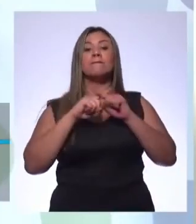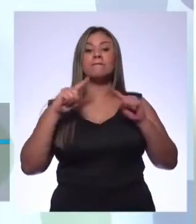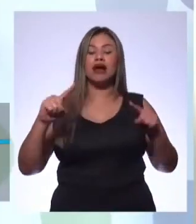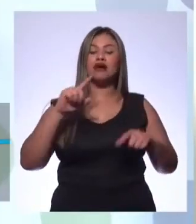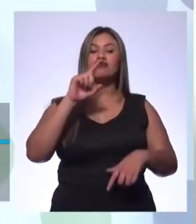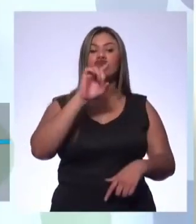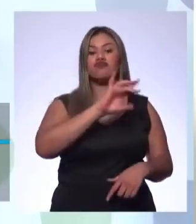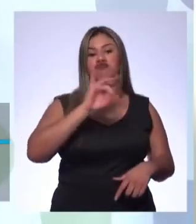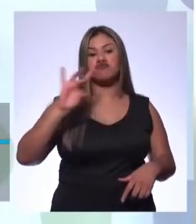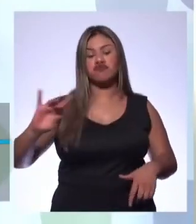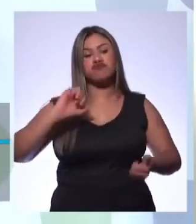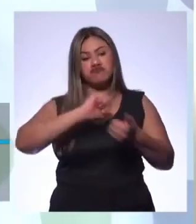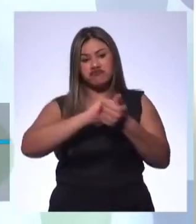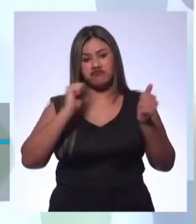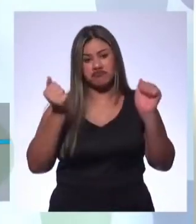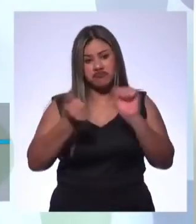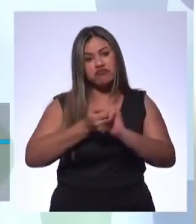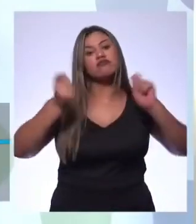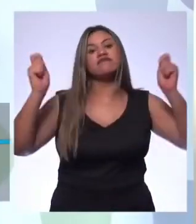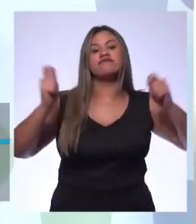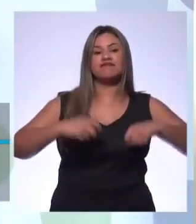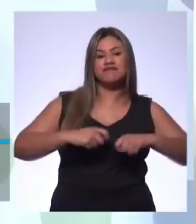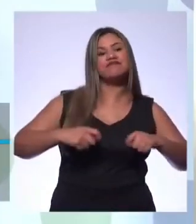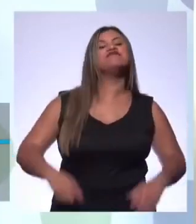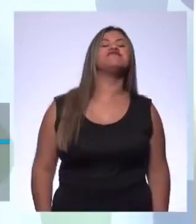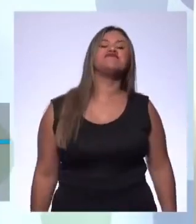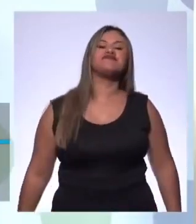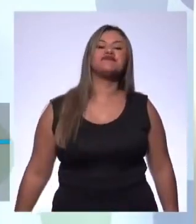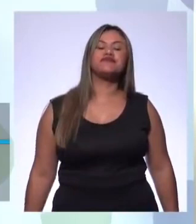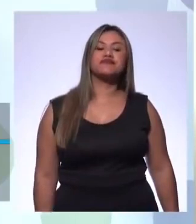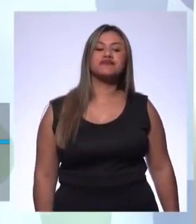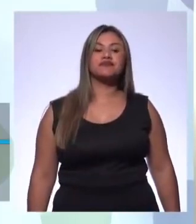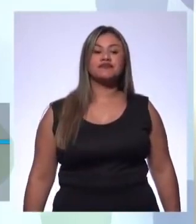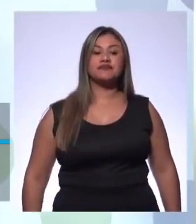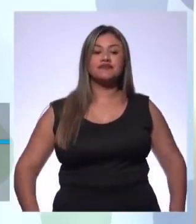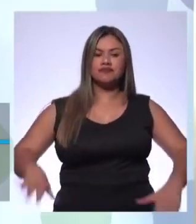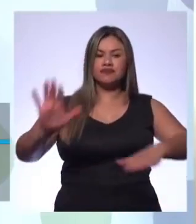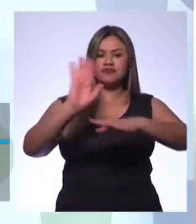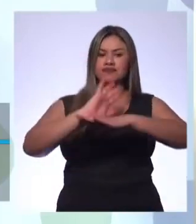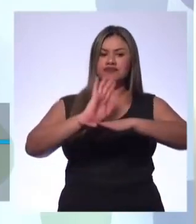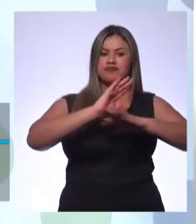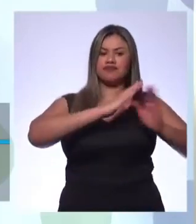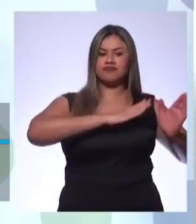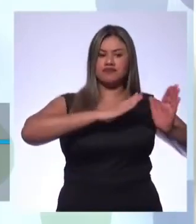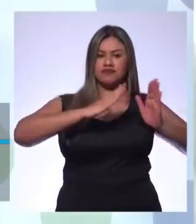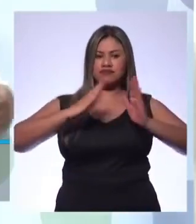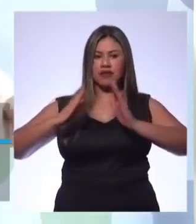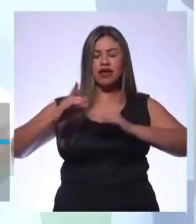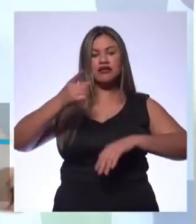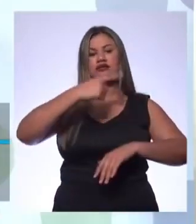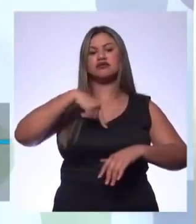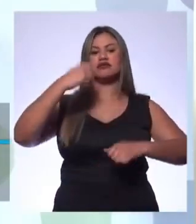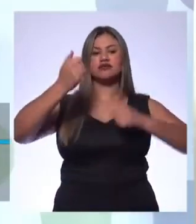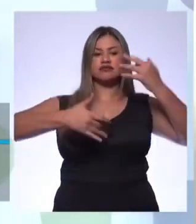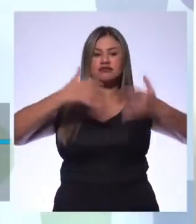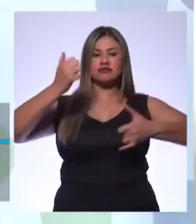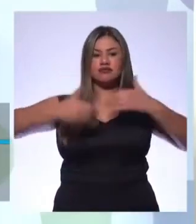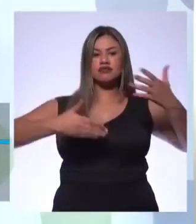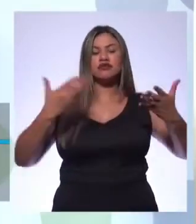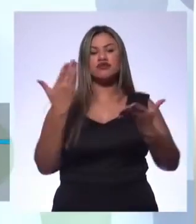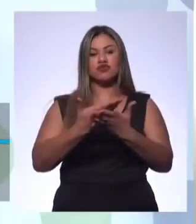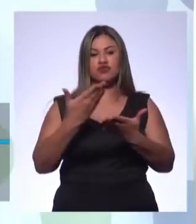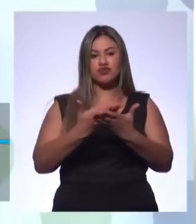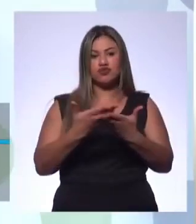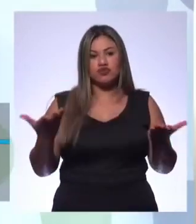adaptar a sua realidade, né? Mas com relação a esse vídeo, e ao que a gente falou aqui na aula até